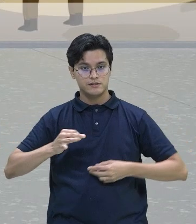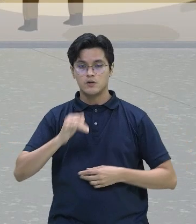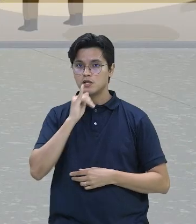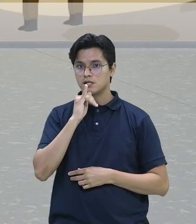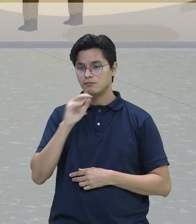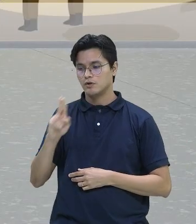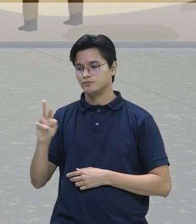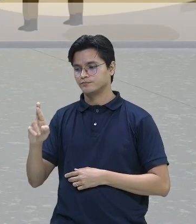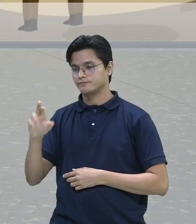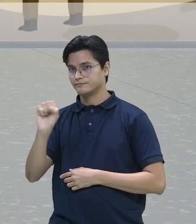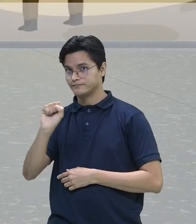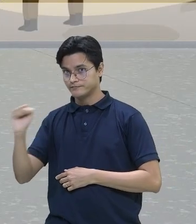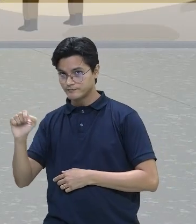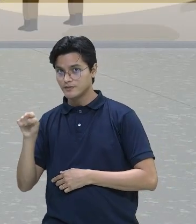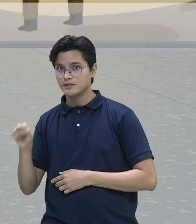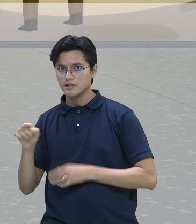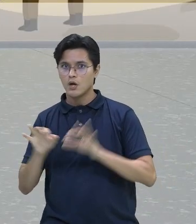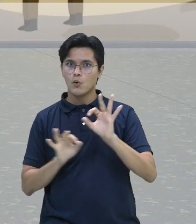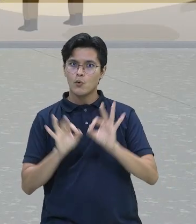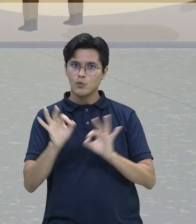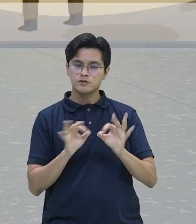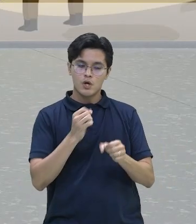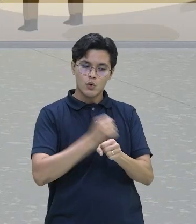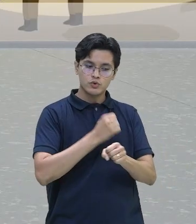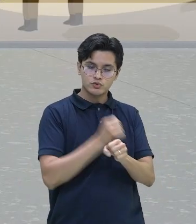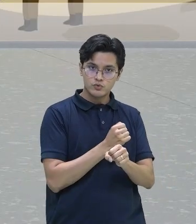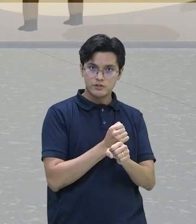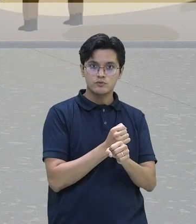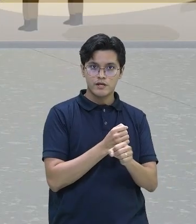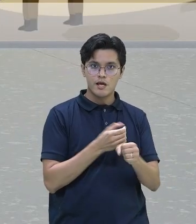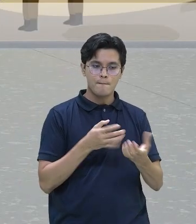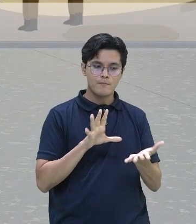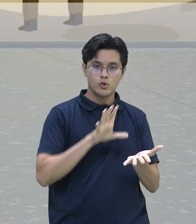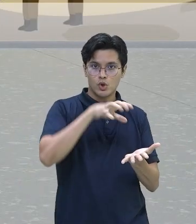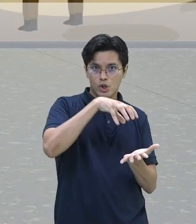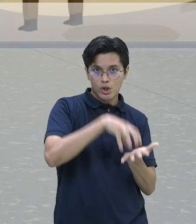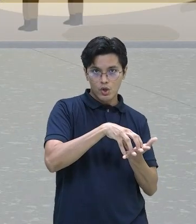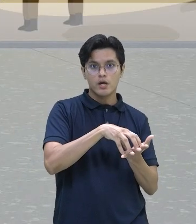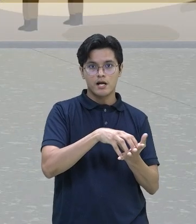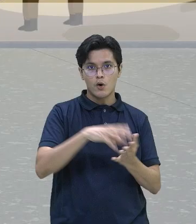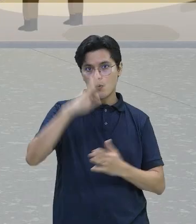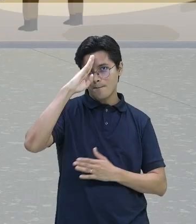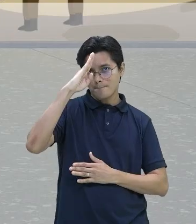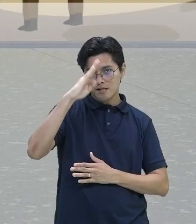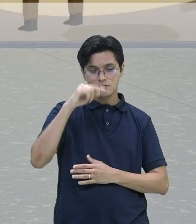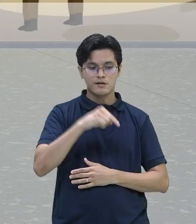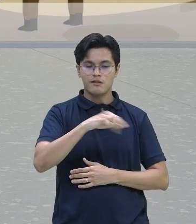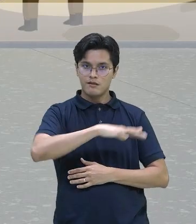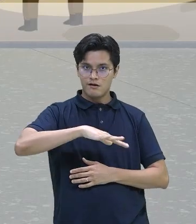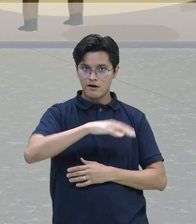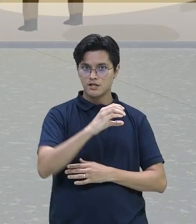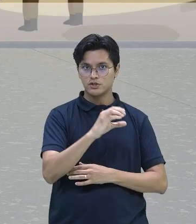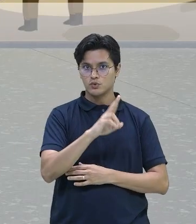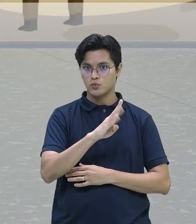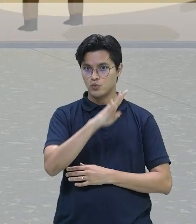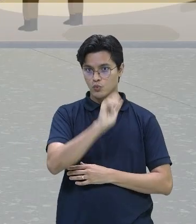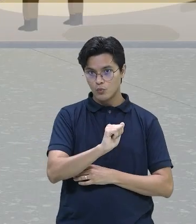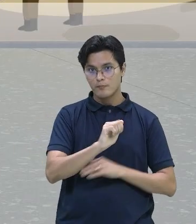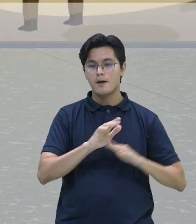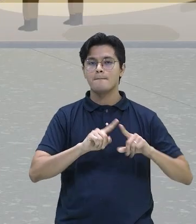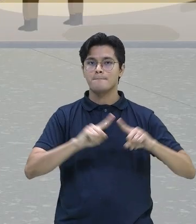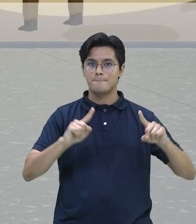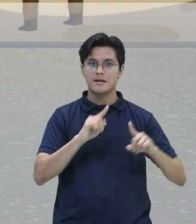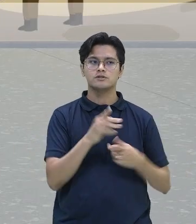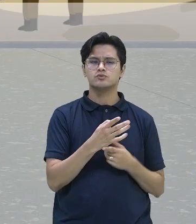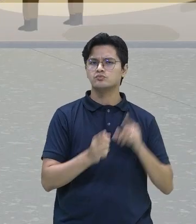mísseis. E Cuba é bem do ladinho dos Estados Unidos. Os Estados Unidos, vendo essa situação, disse: isso não está certo não,